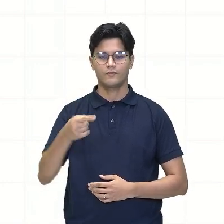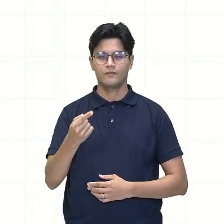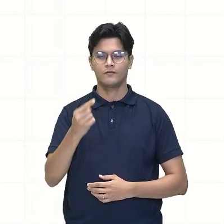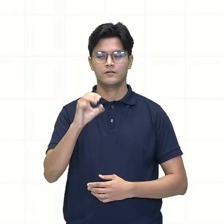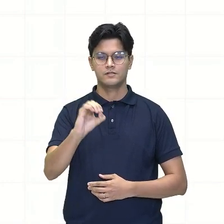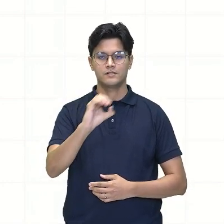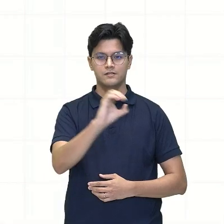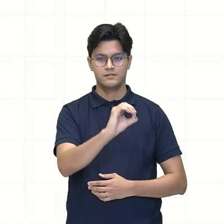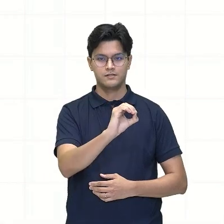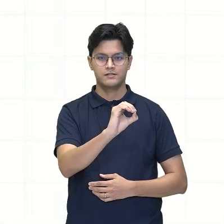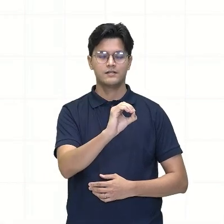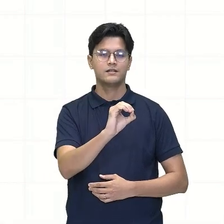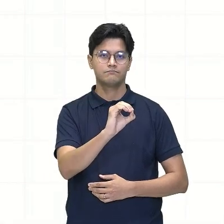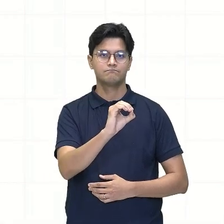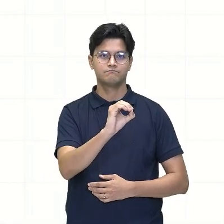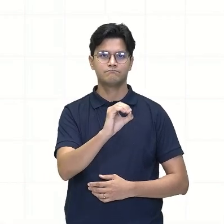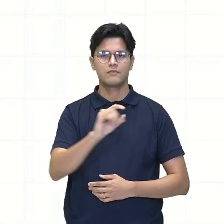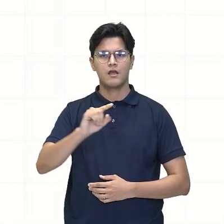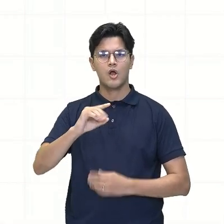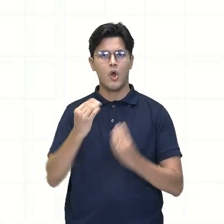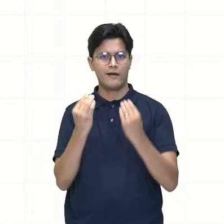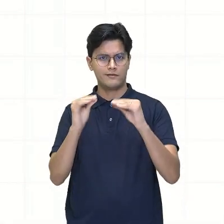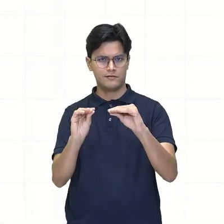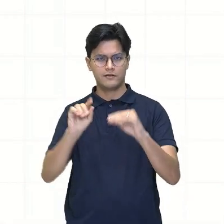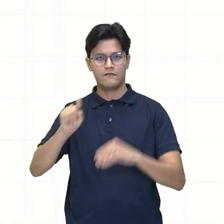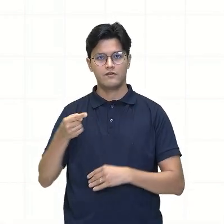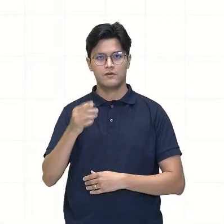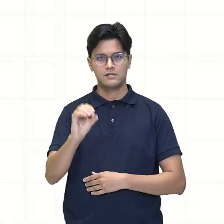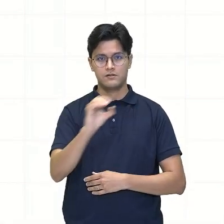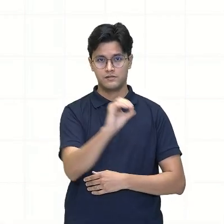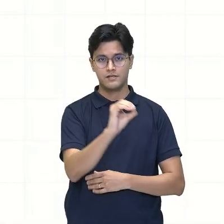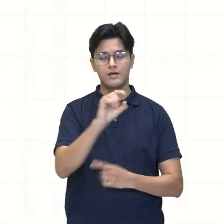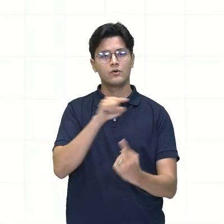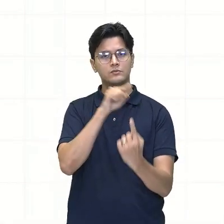180,00, para facilitar nossos cálculos, menos